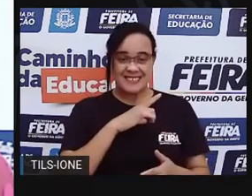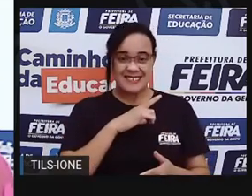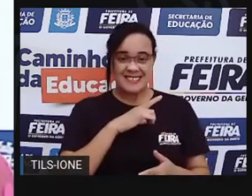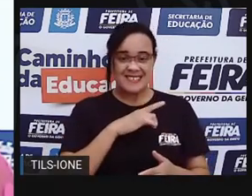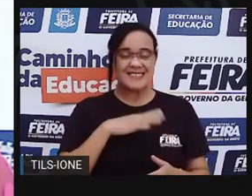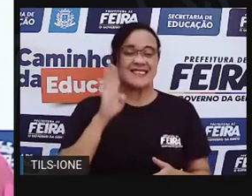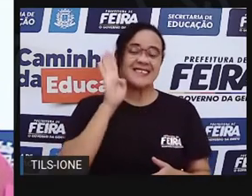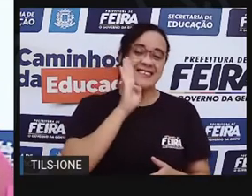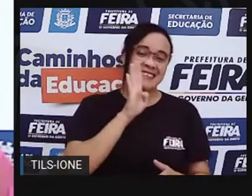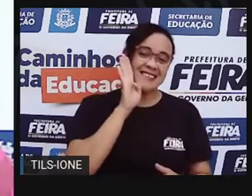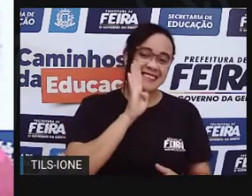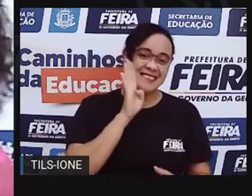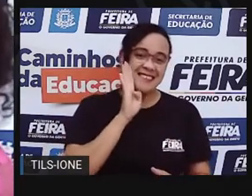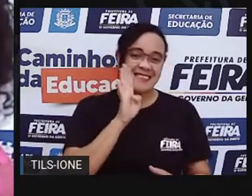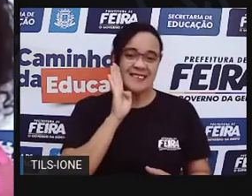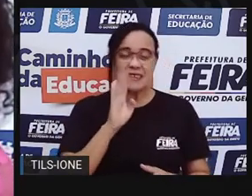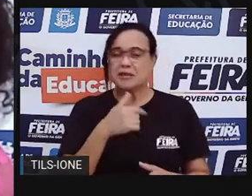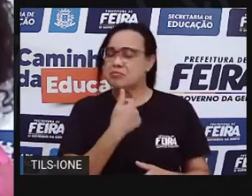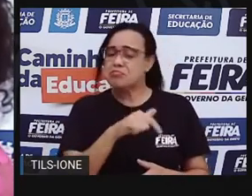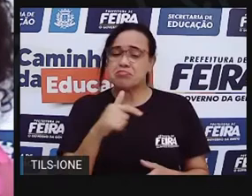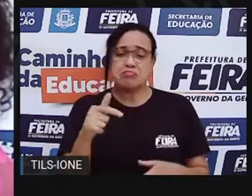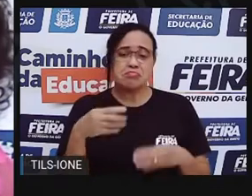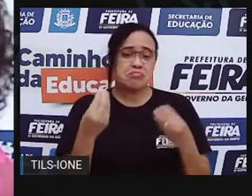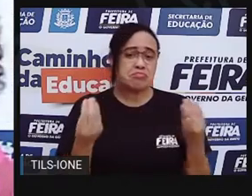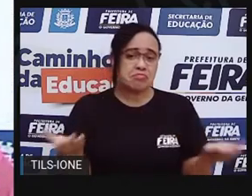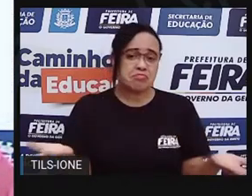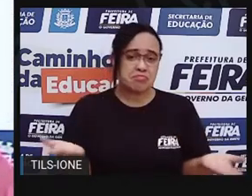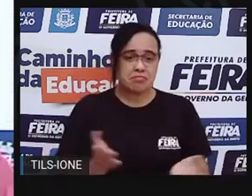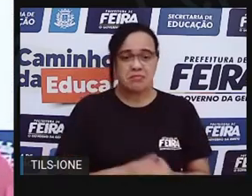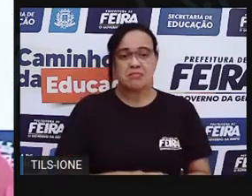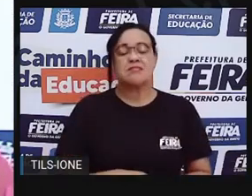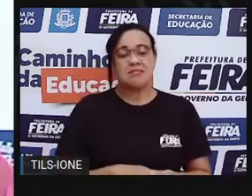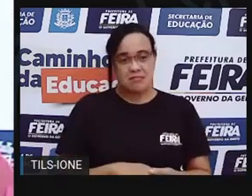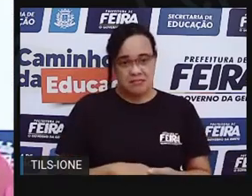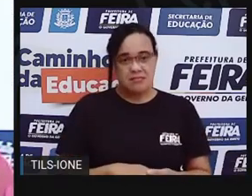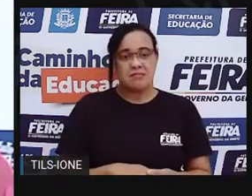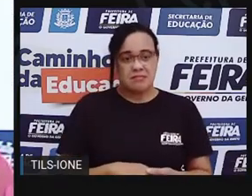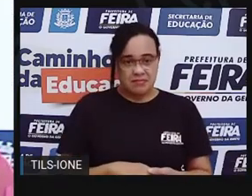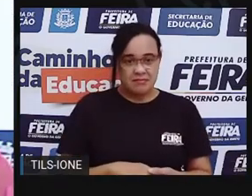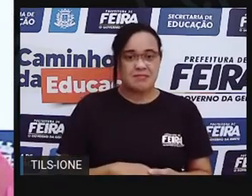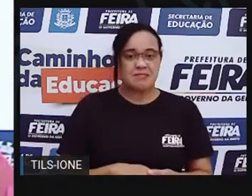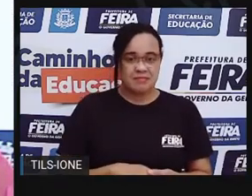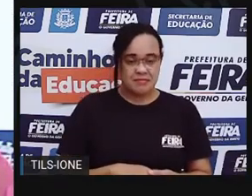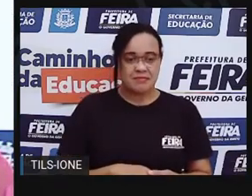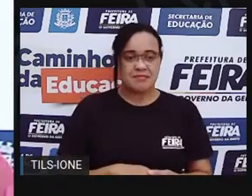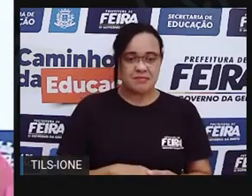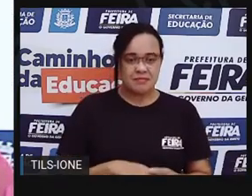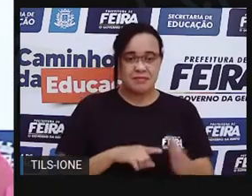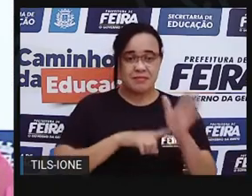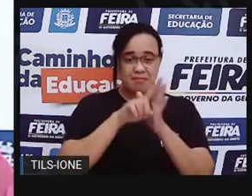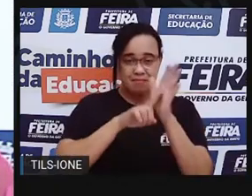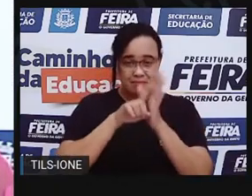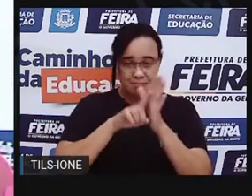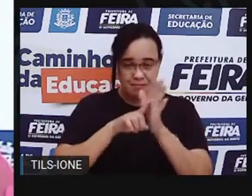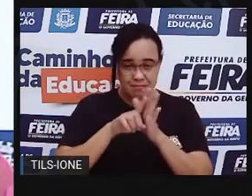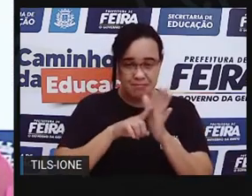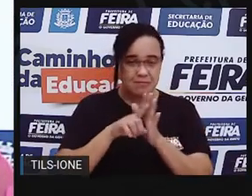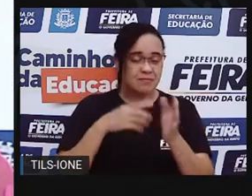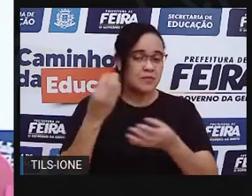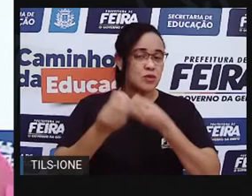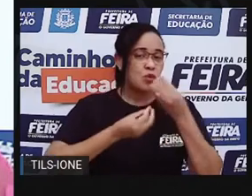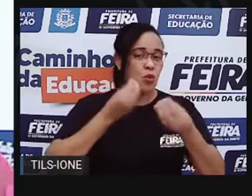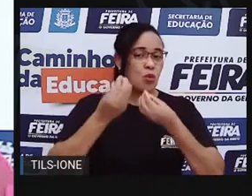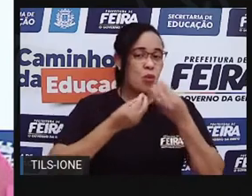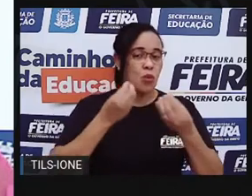Que legal! E quem não tem? Pergunta para algum adulto e pesquisa. Descobre como